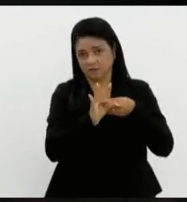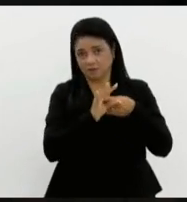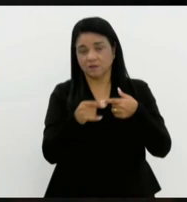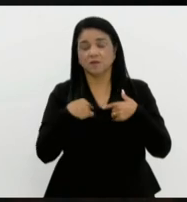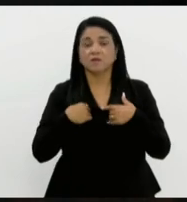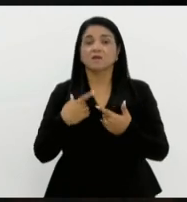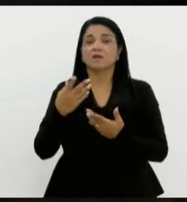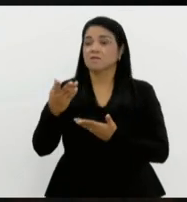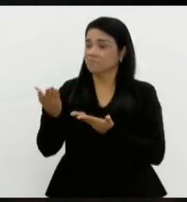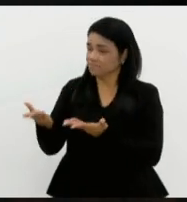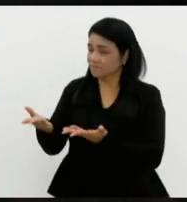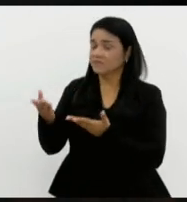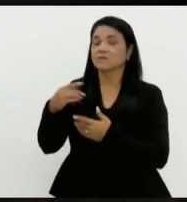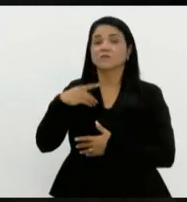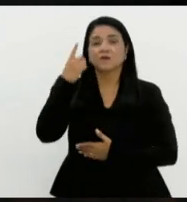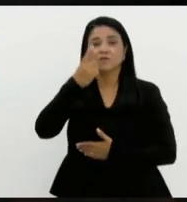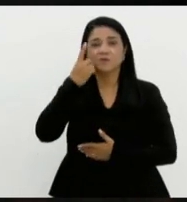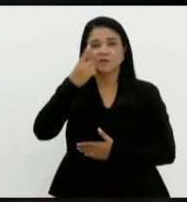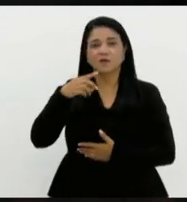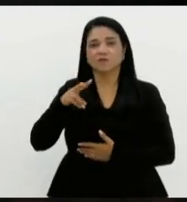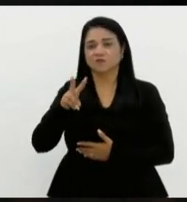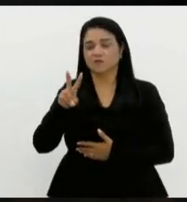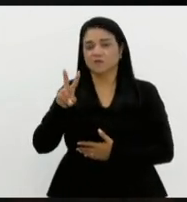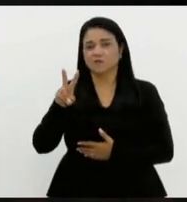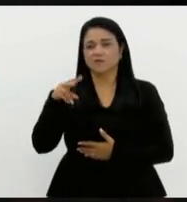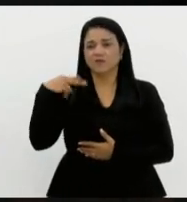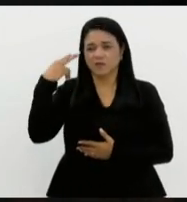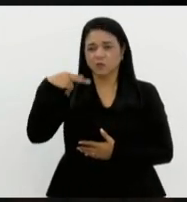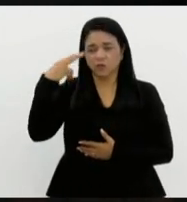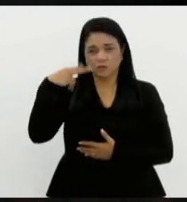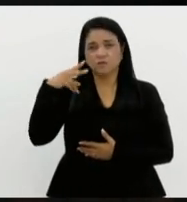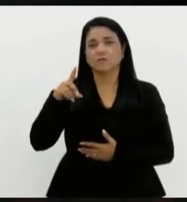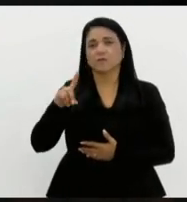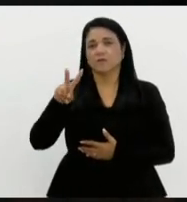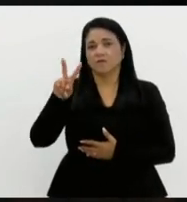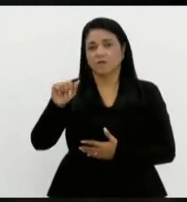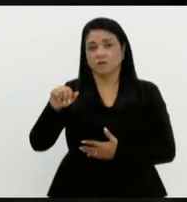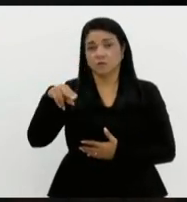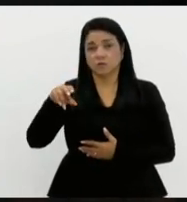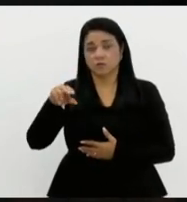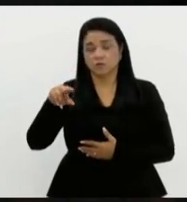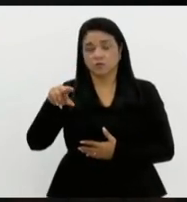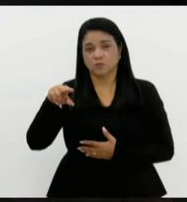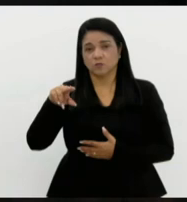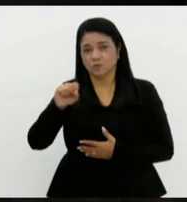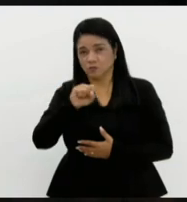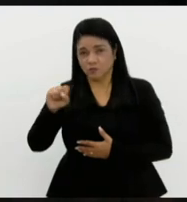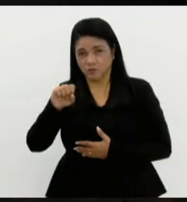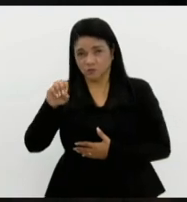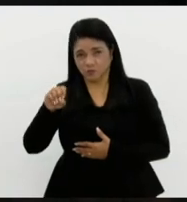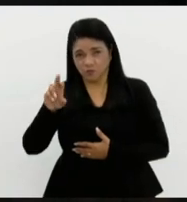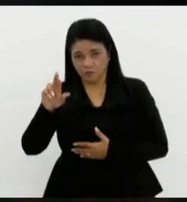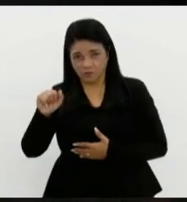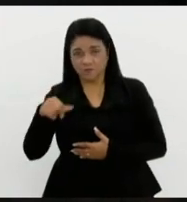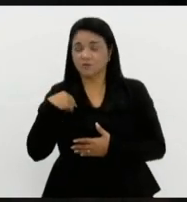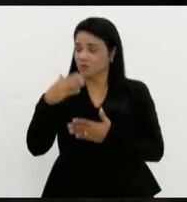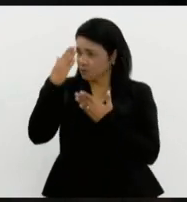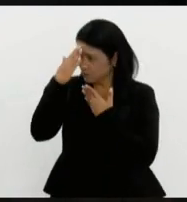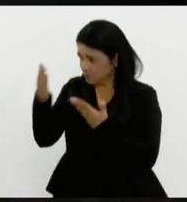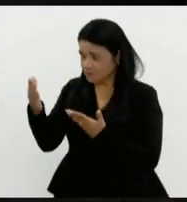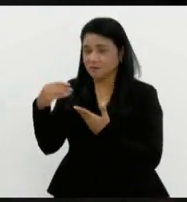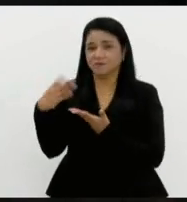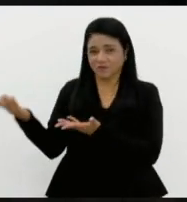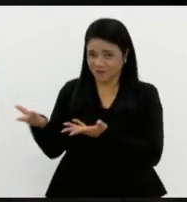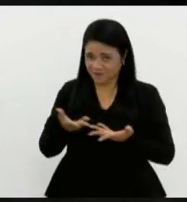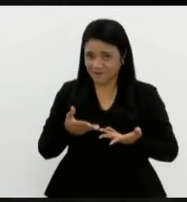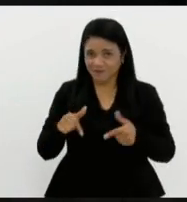de Vassouras. Seja bem-vinda a esta Casa de Leis. Muito obrigado, vereador, pela presença. Anuncio, em